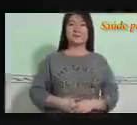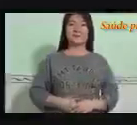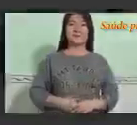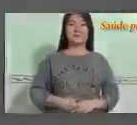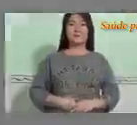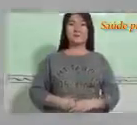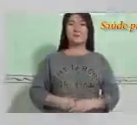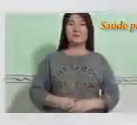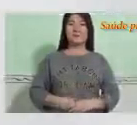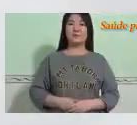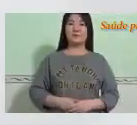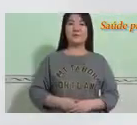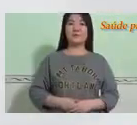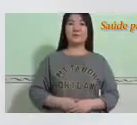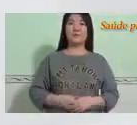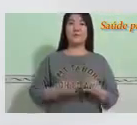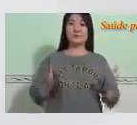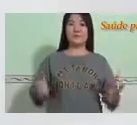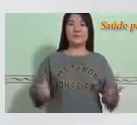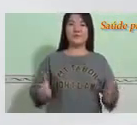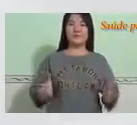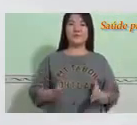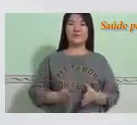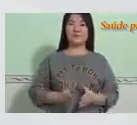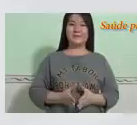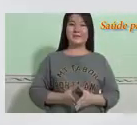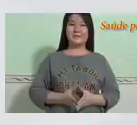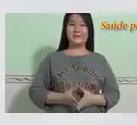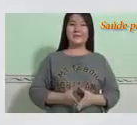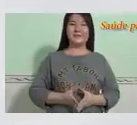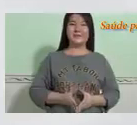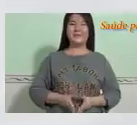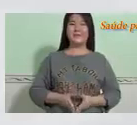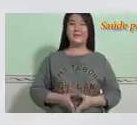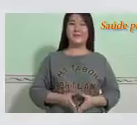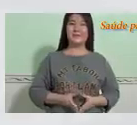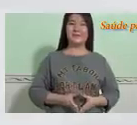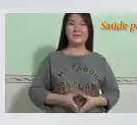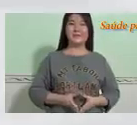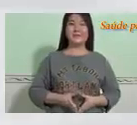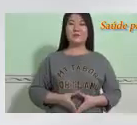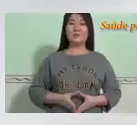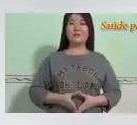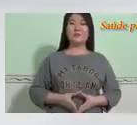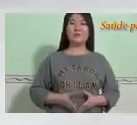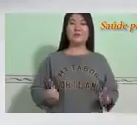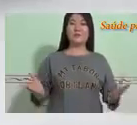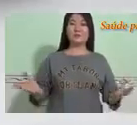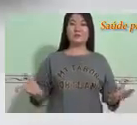e a idade indica o percentil da criança ou adolescente, vírgula, que varia de acordo com a fase de